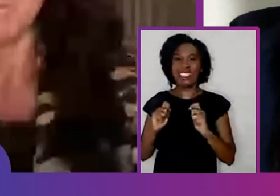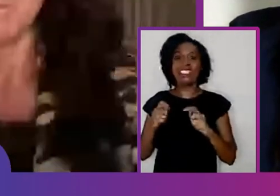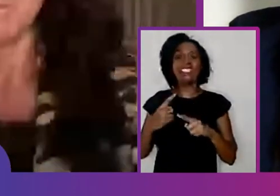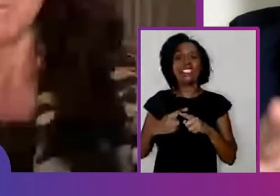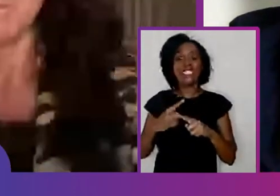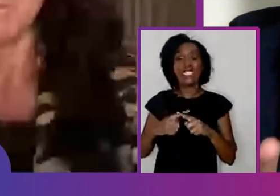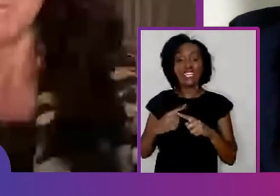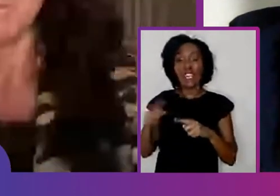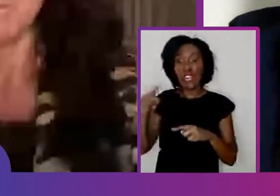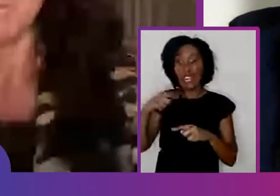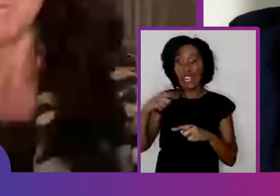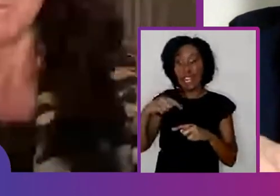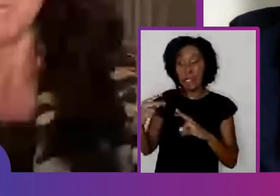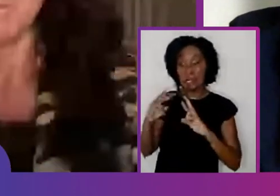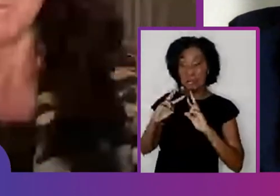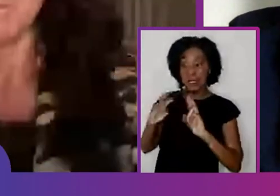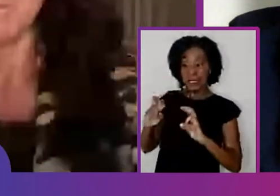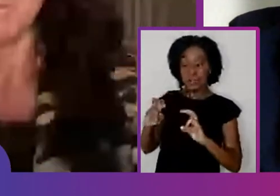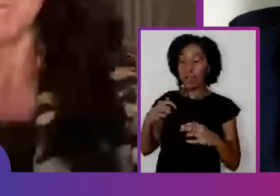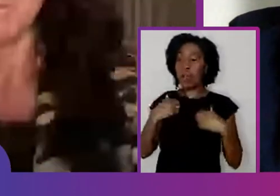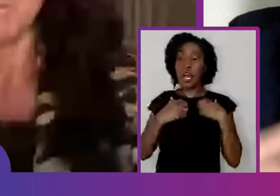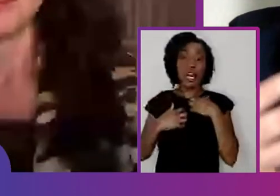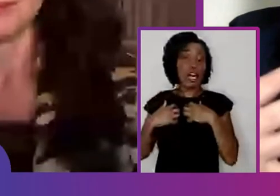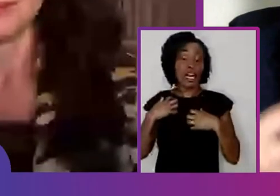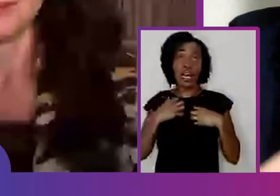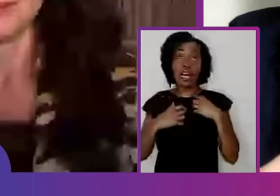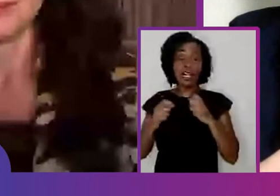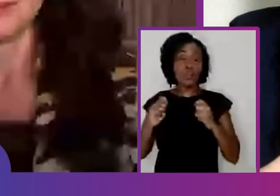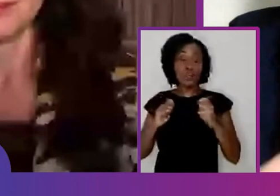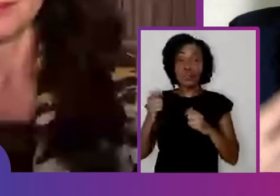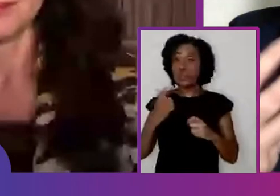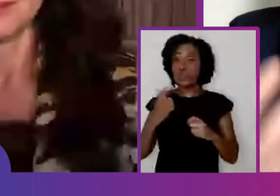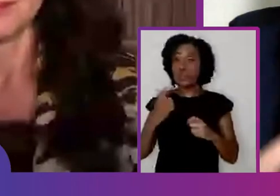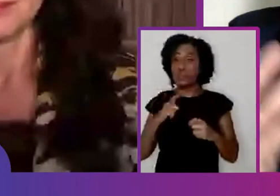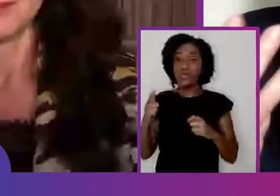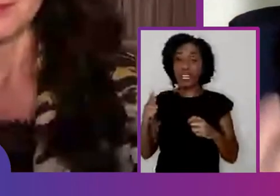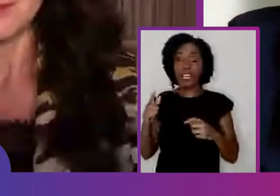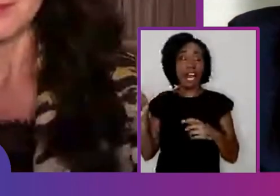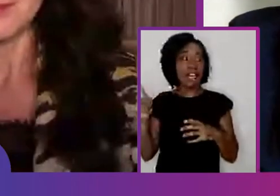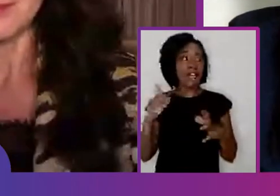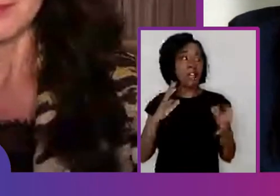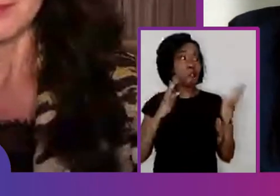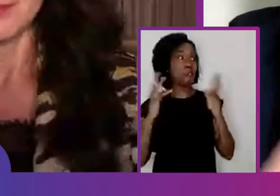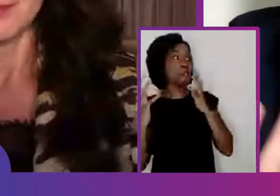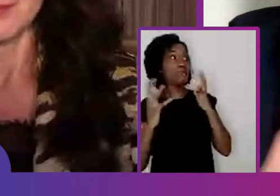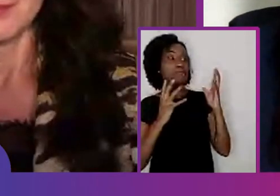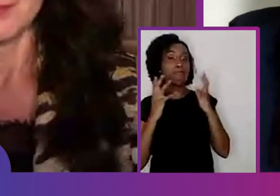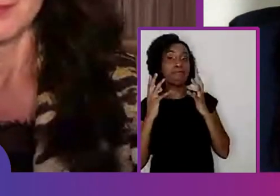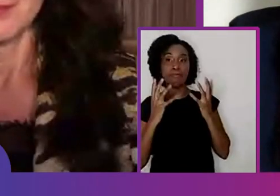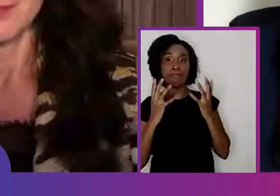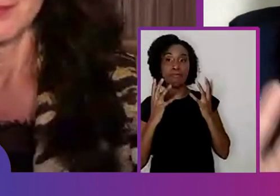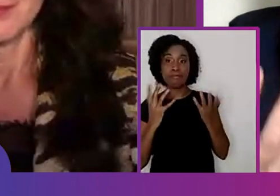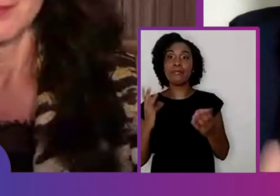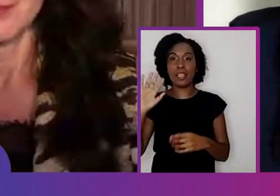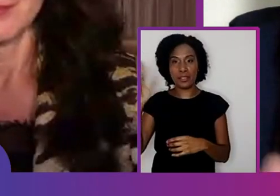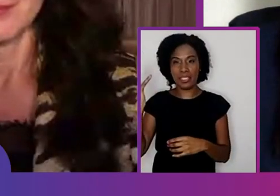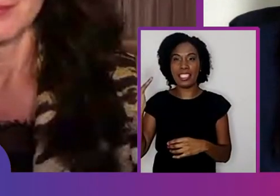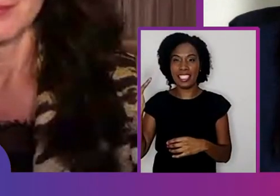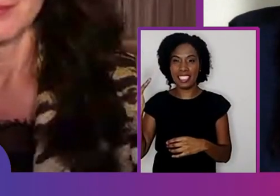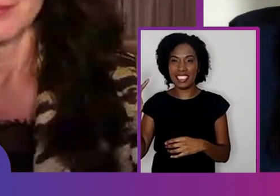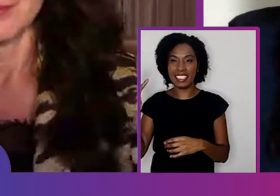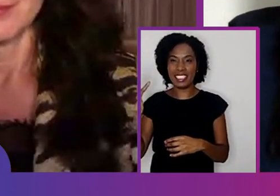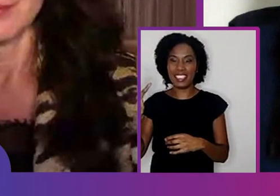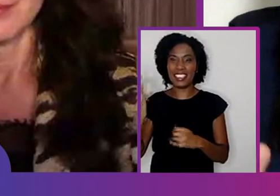controle. Nós somos o porto seguro deles. Enquanto os adultos conseguirem transferir para as crianças uma ideia de que